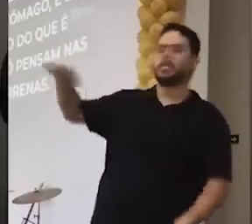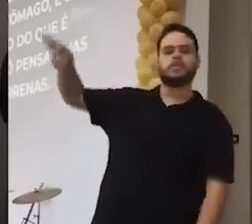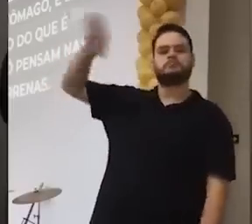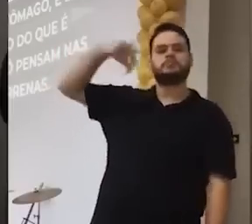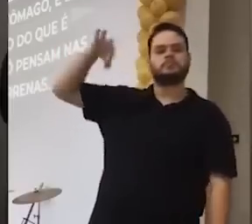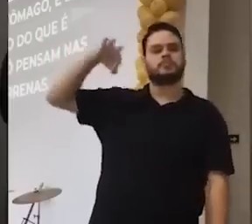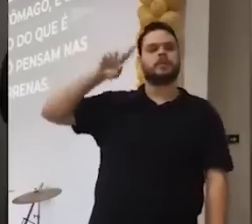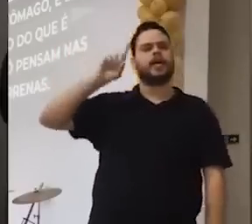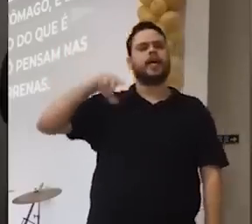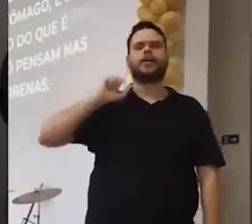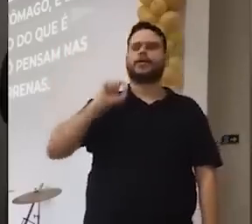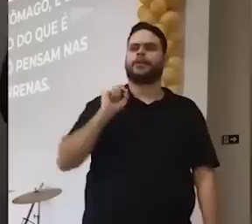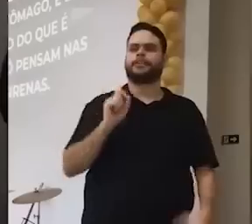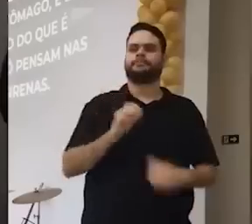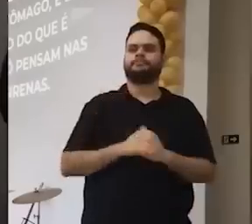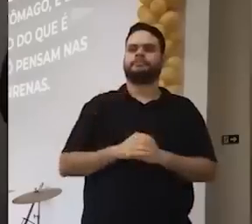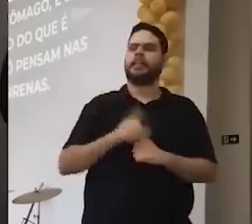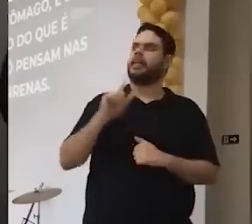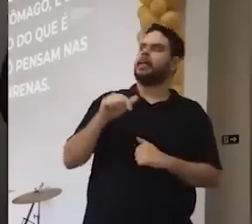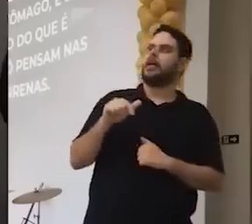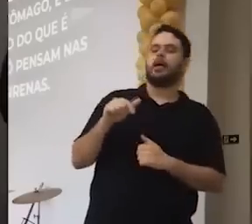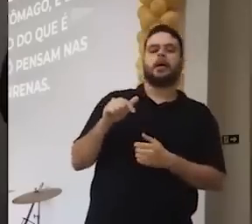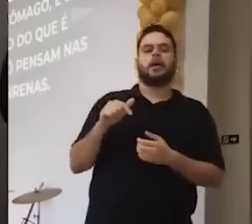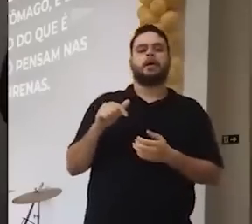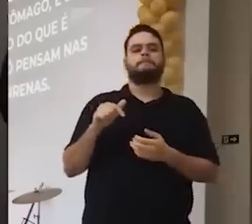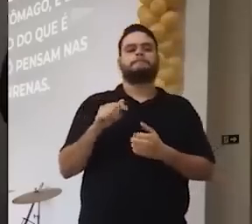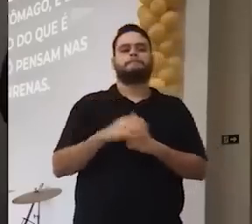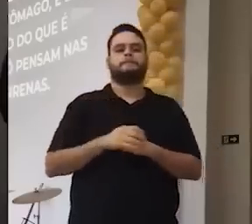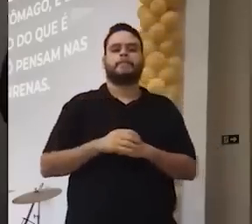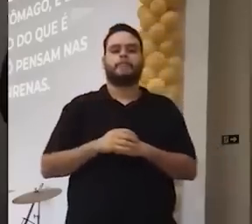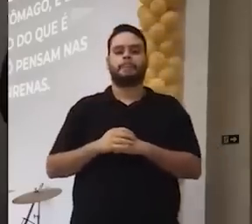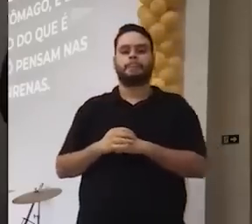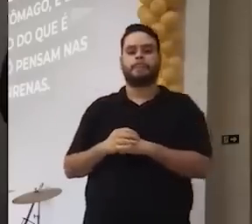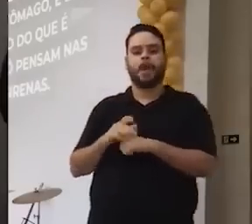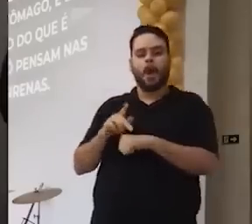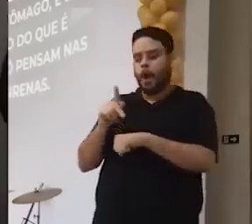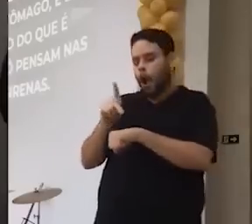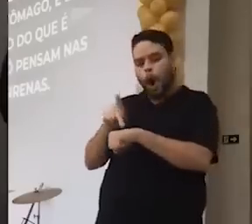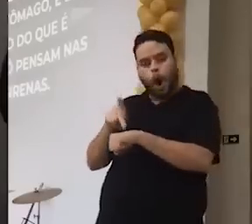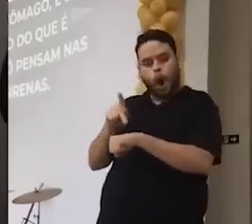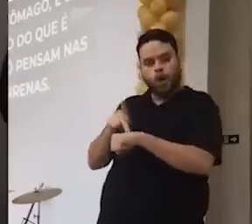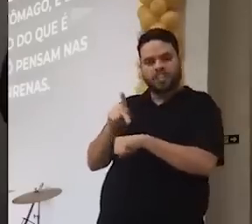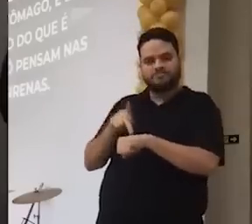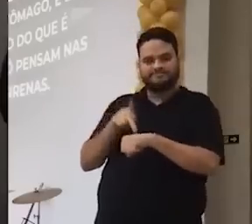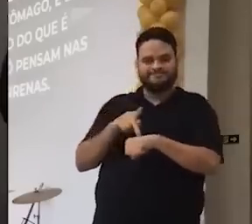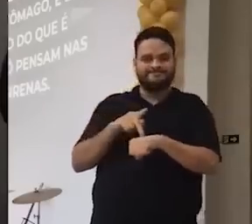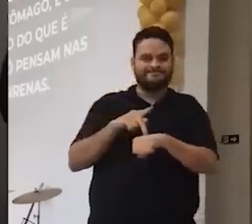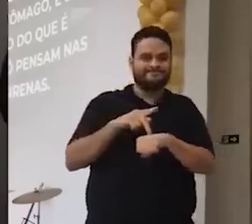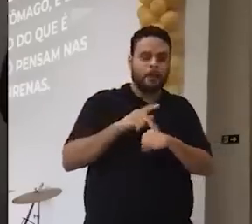não o maior, é o maior produtor de rochas ornamentais do planeta,